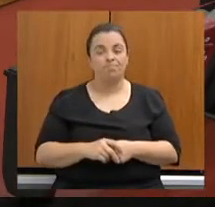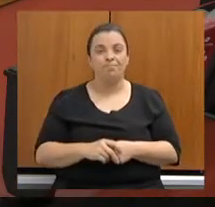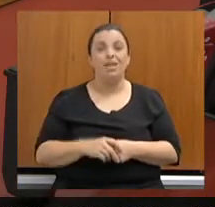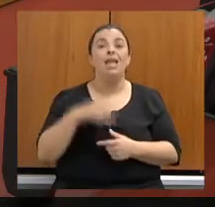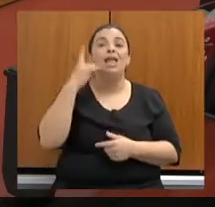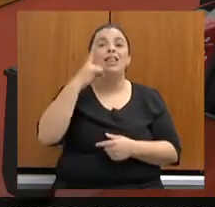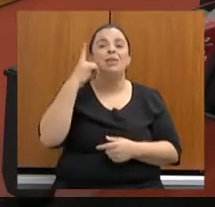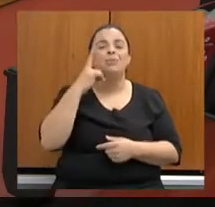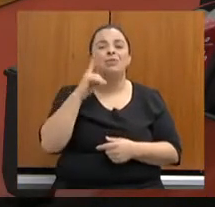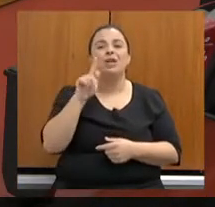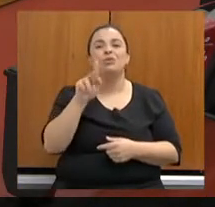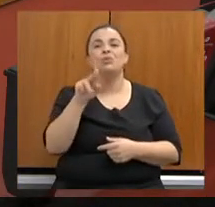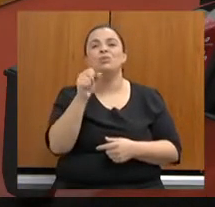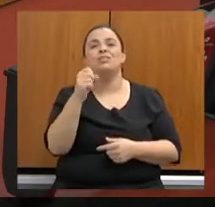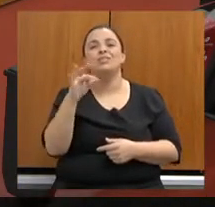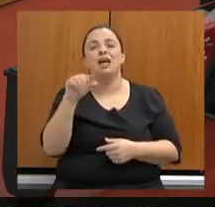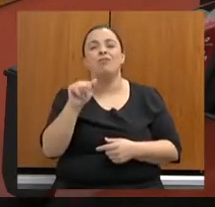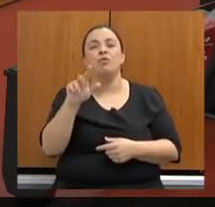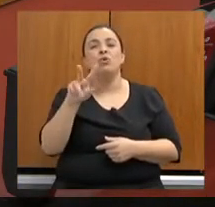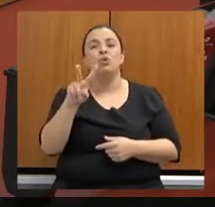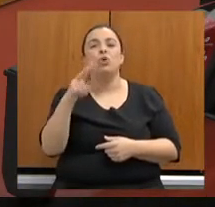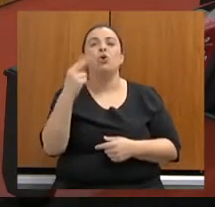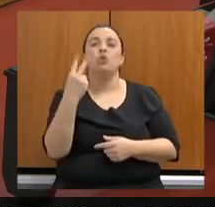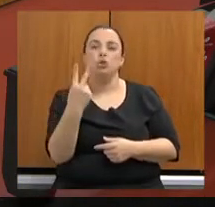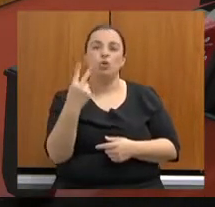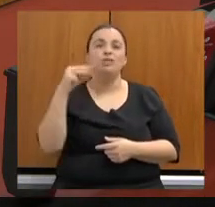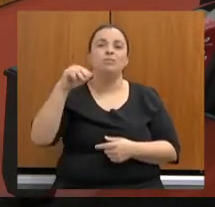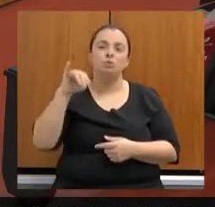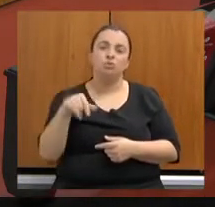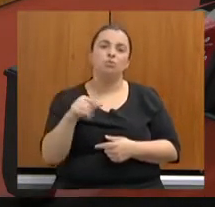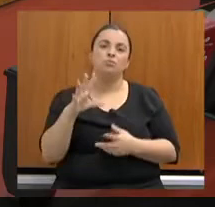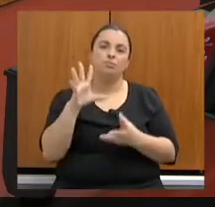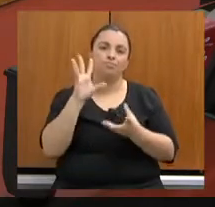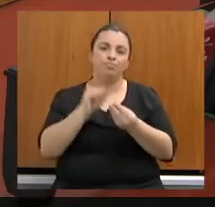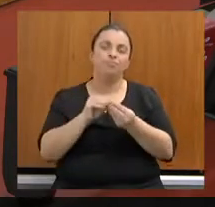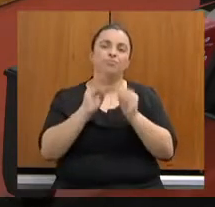Santana tem dois minutos aí para as considerações finais